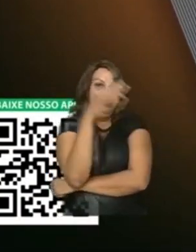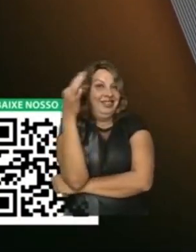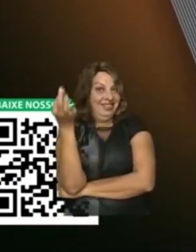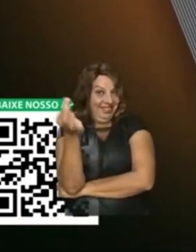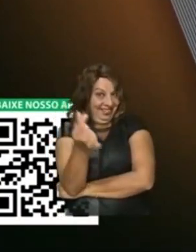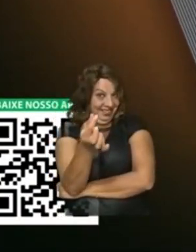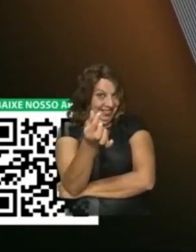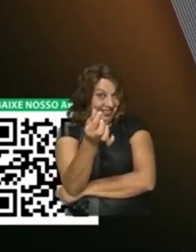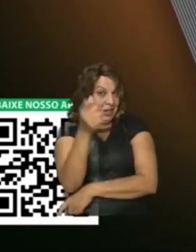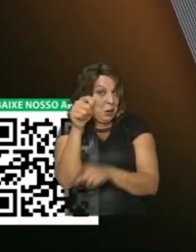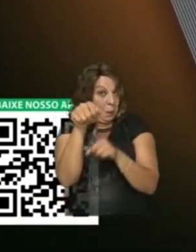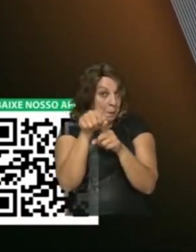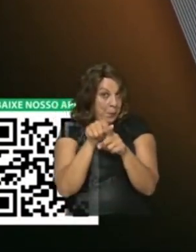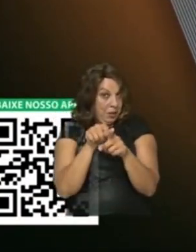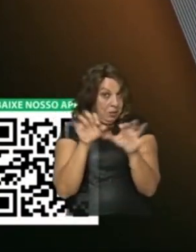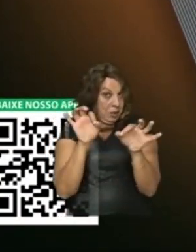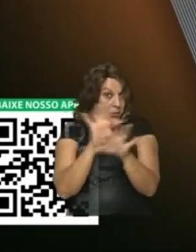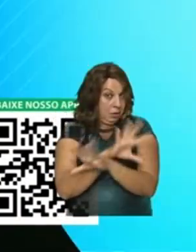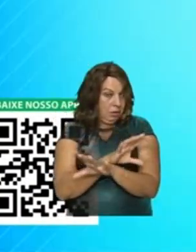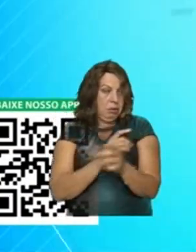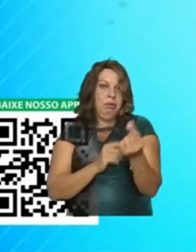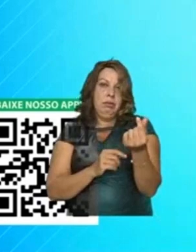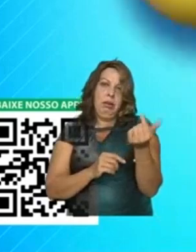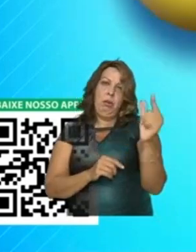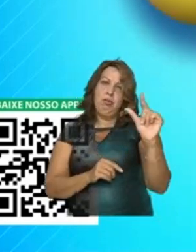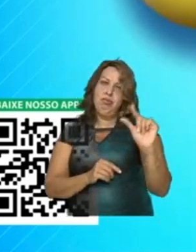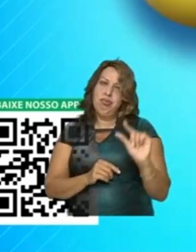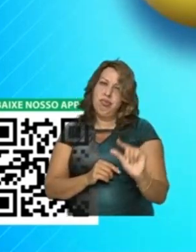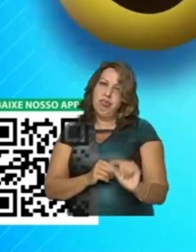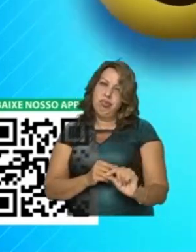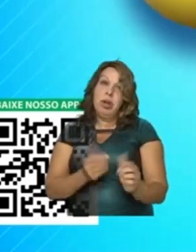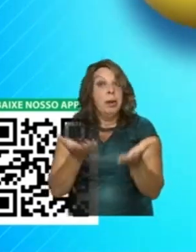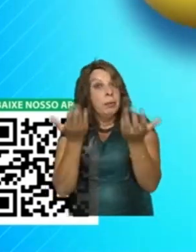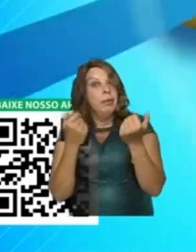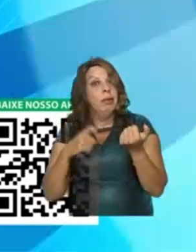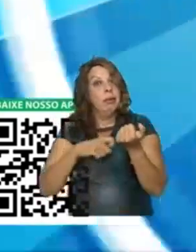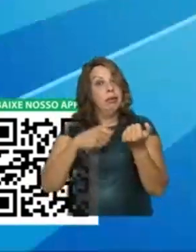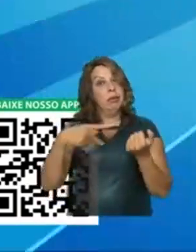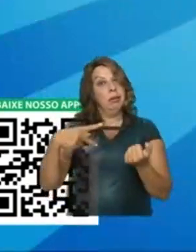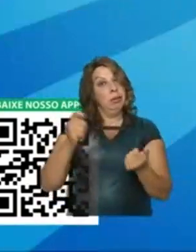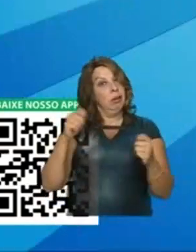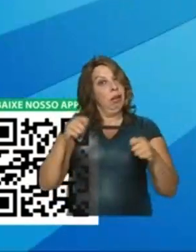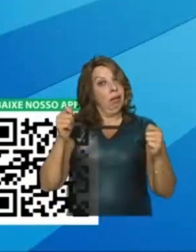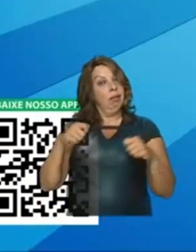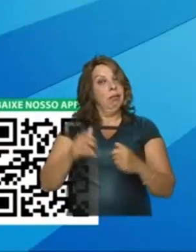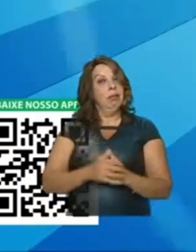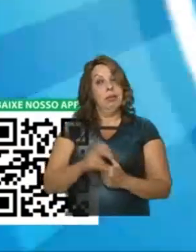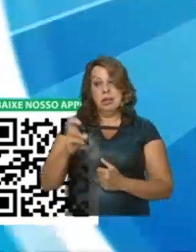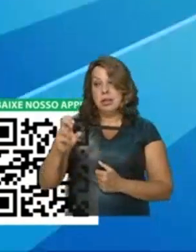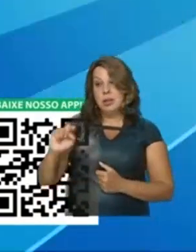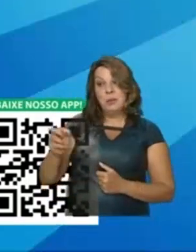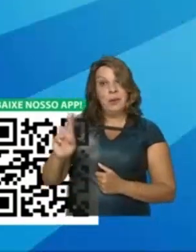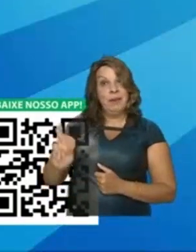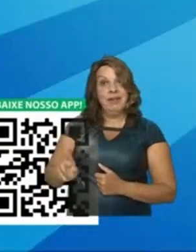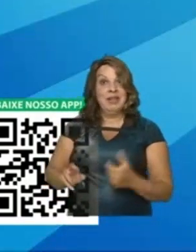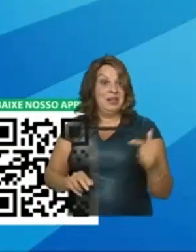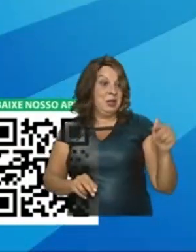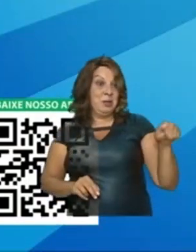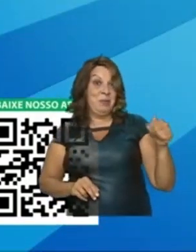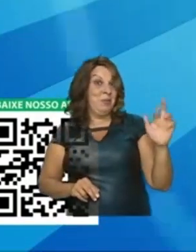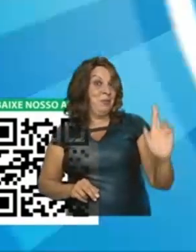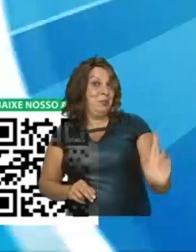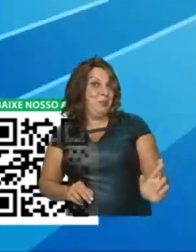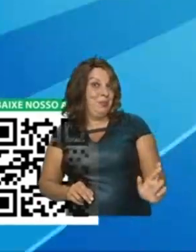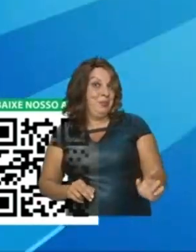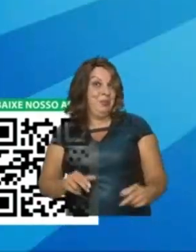O mês está acabando e o seu din-din também? Vem com Caju Cap para você se dar bem. Tem R$5.000 no primeiro prêmio, R$7.000